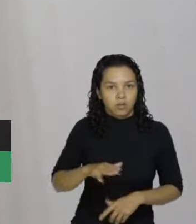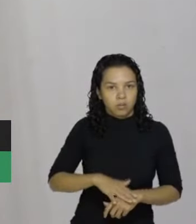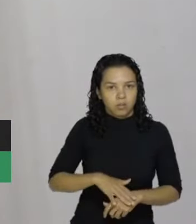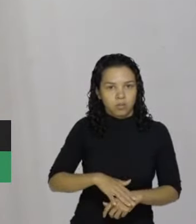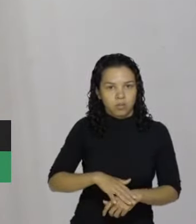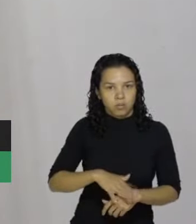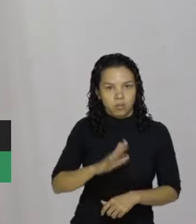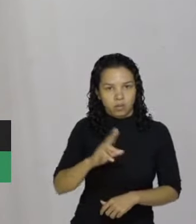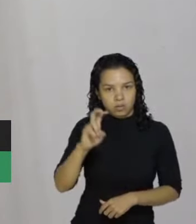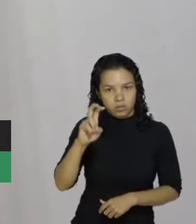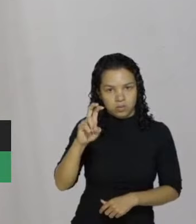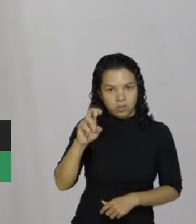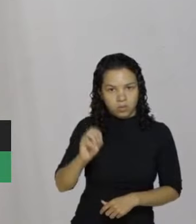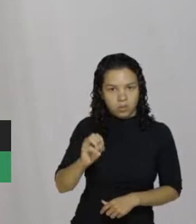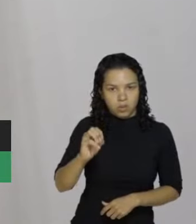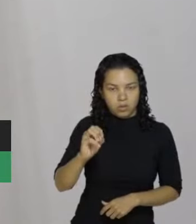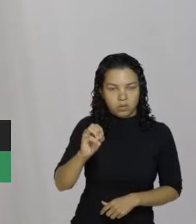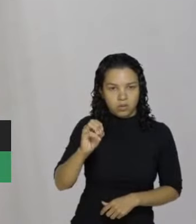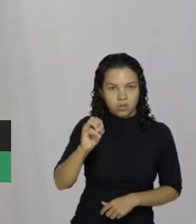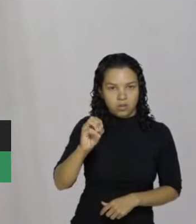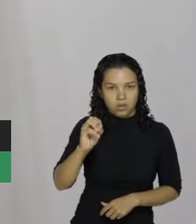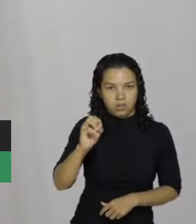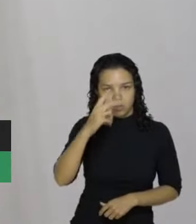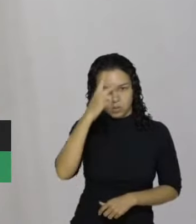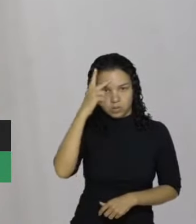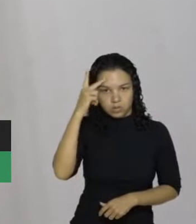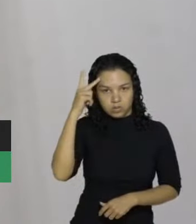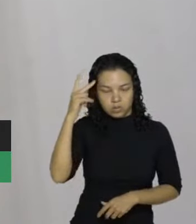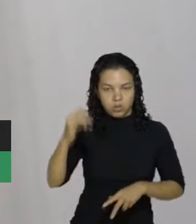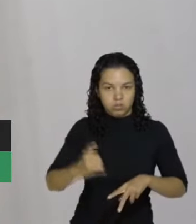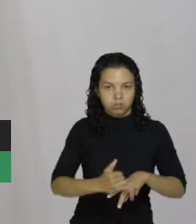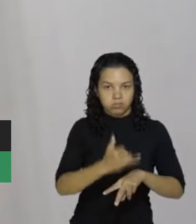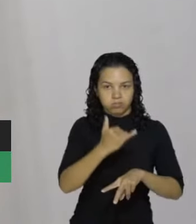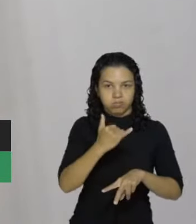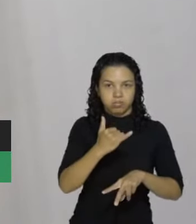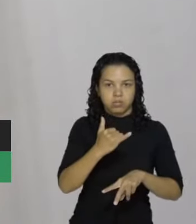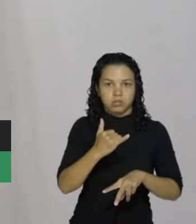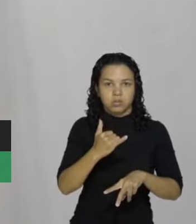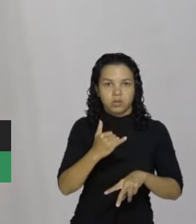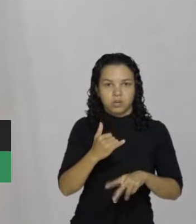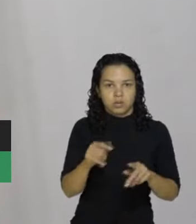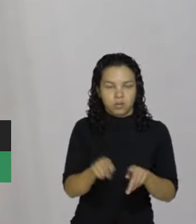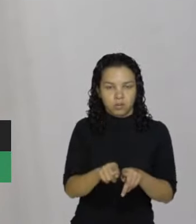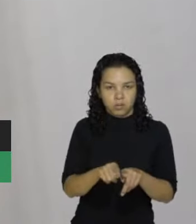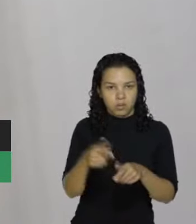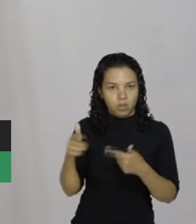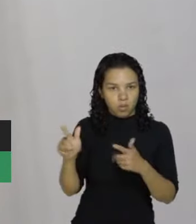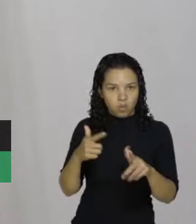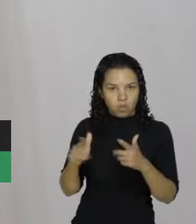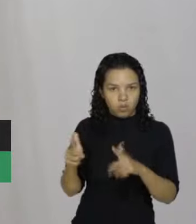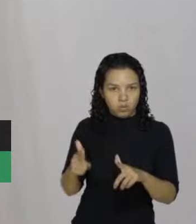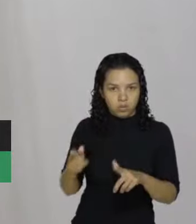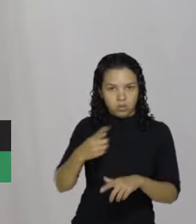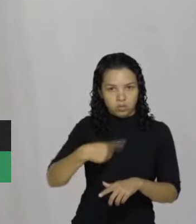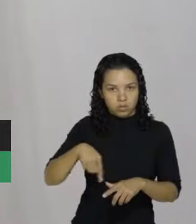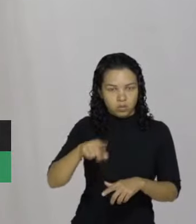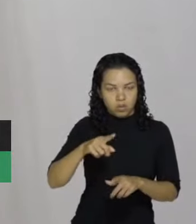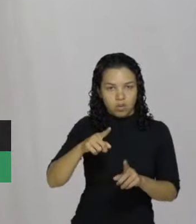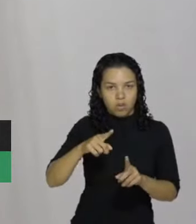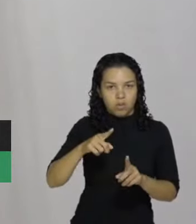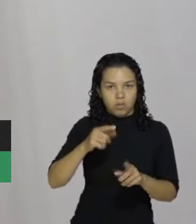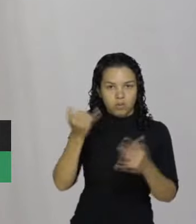50 vítimas confirmadas, além de todas as outras dos quais a gente não tem ainda os dados